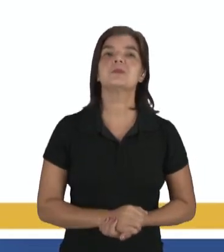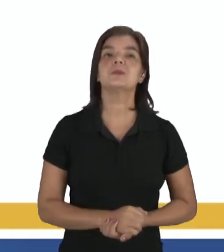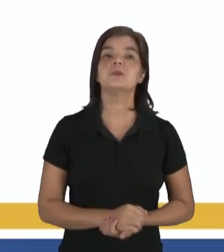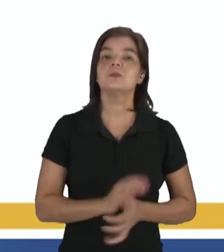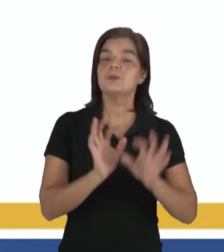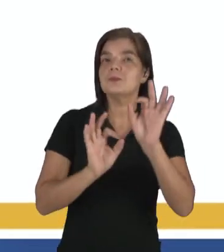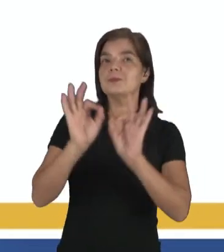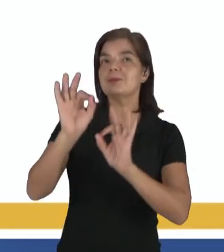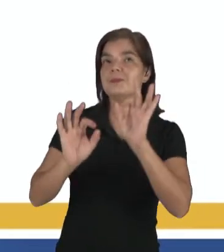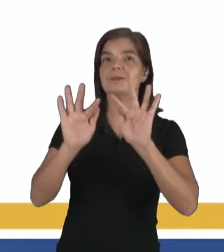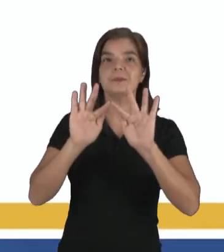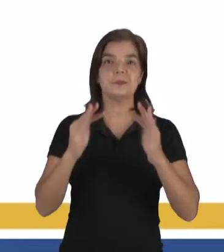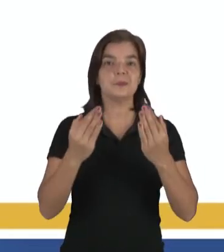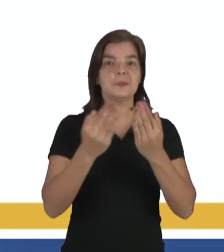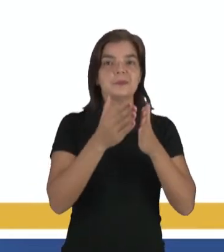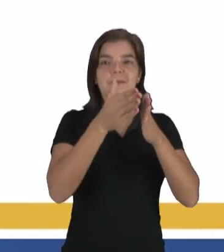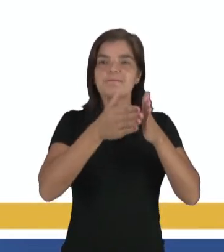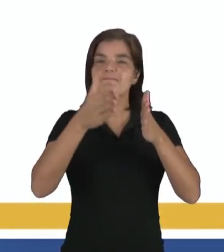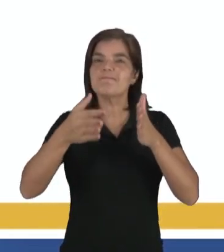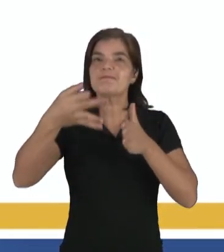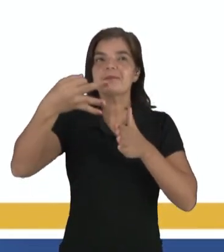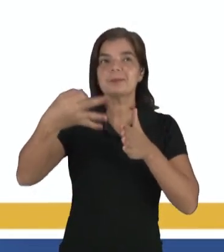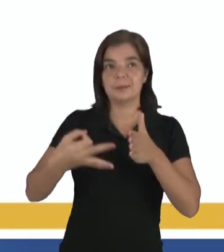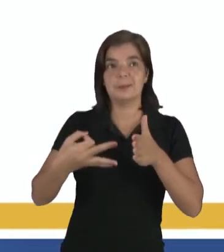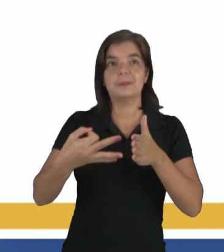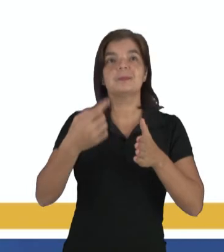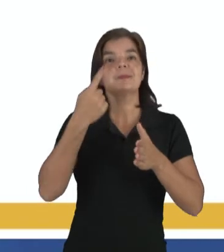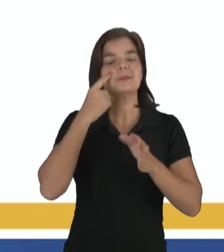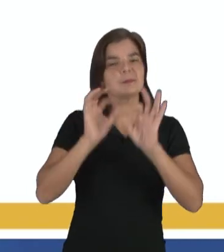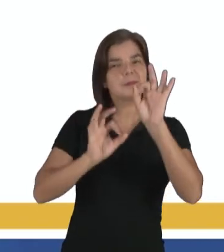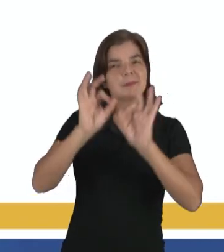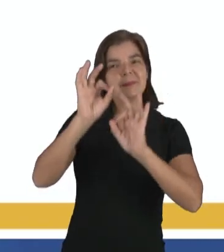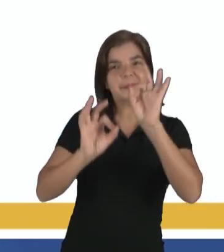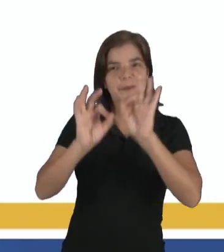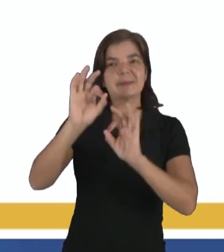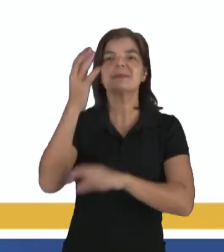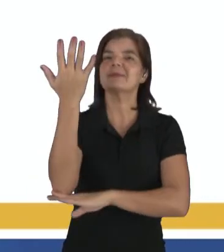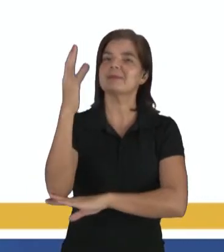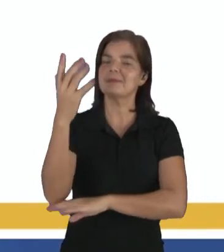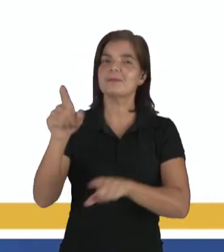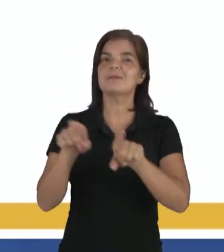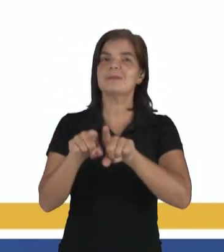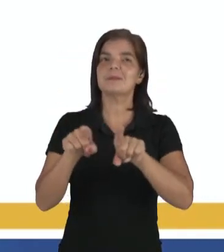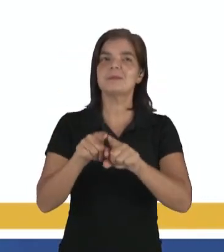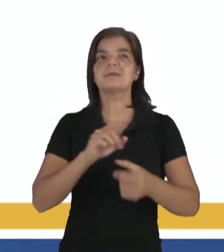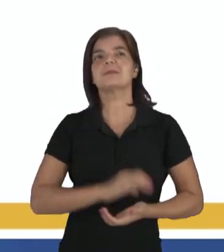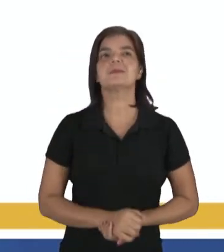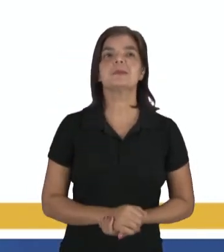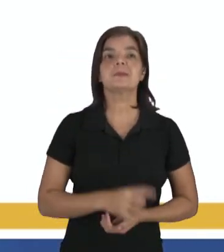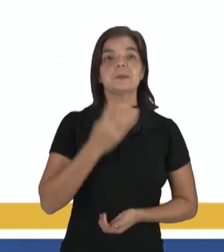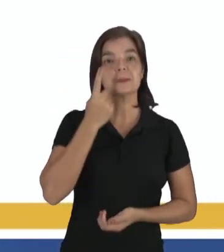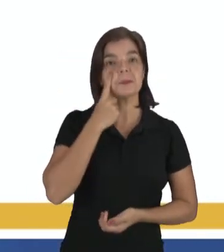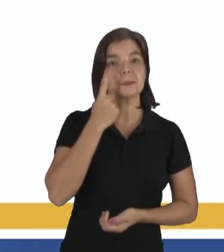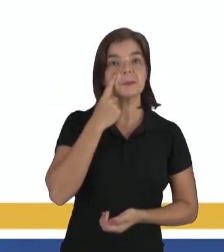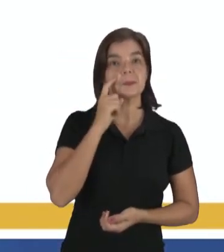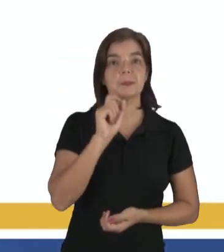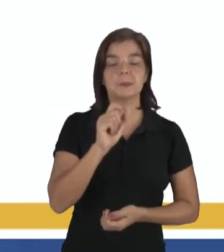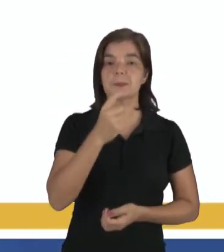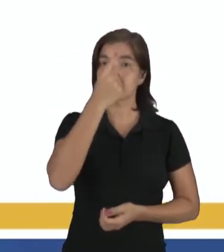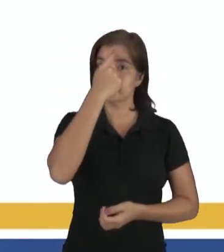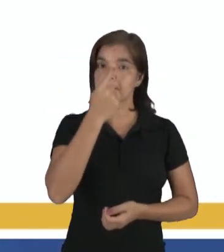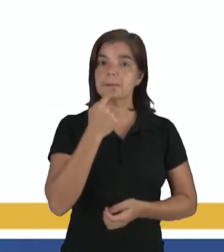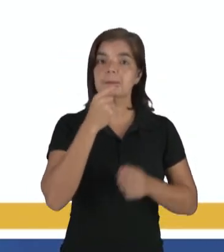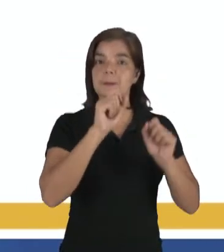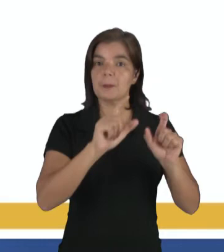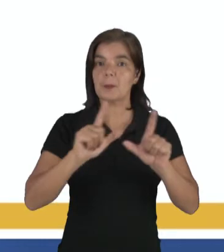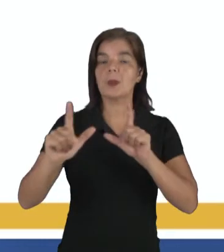Coloque os membros da família na ordem correta para formar a árvore genealógica então vocês observem